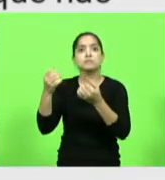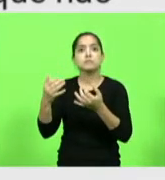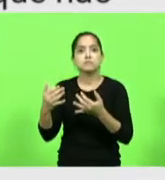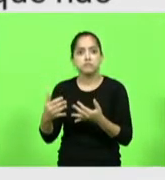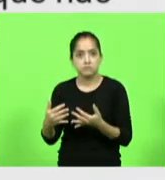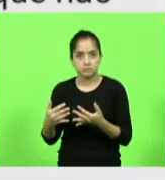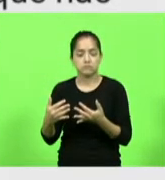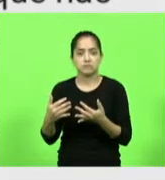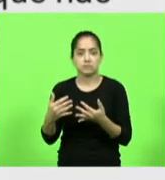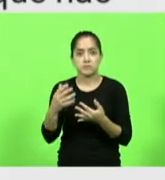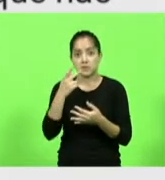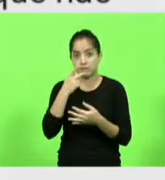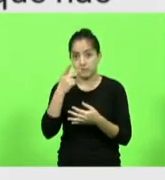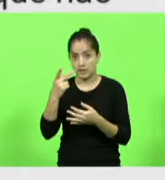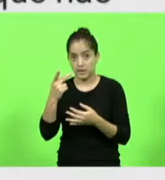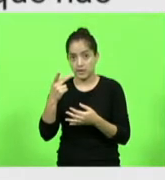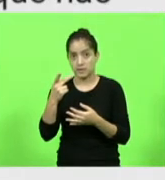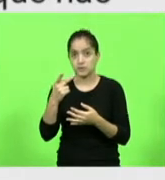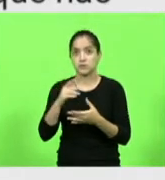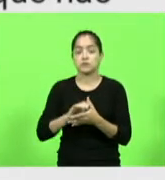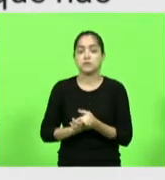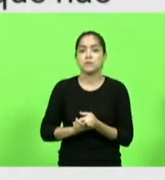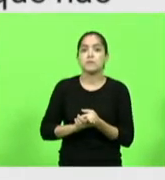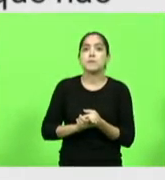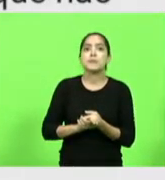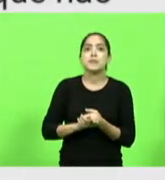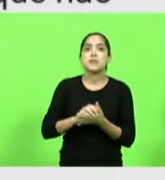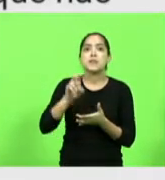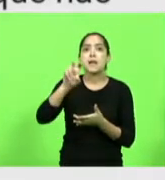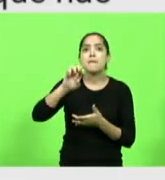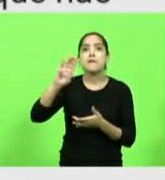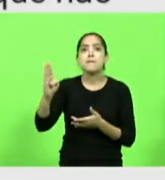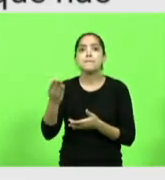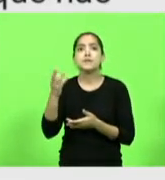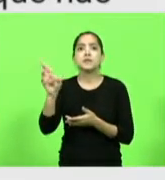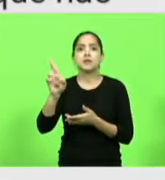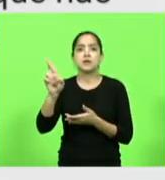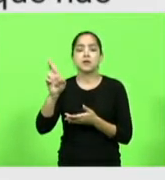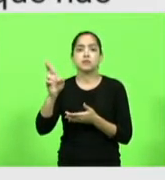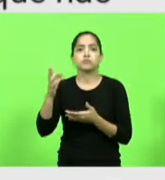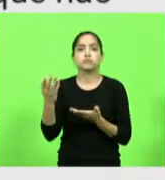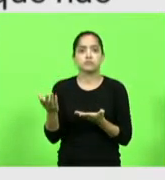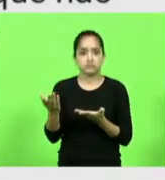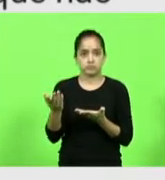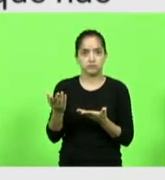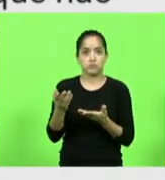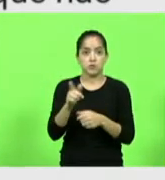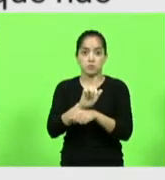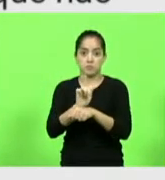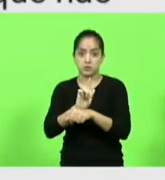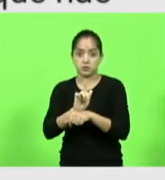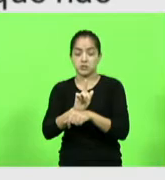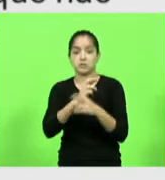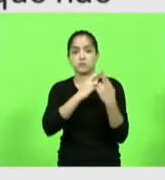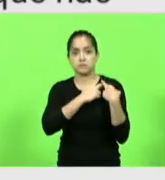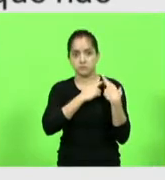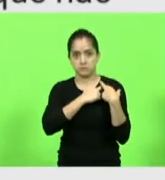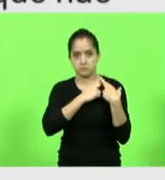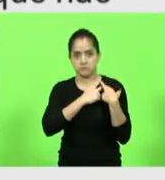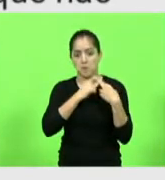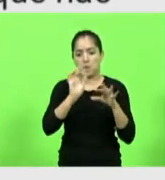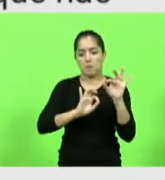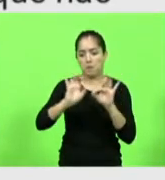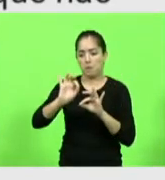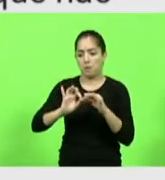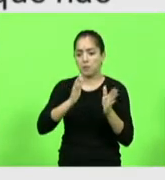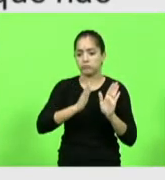estamos falando de quase R$500 milhões de reais de volta à economia, resultado de uma gestão responsável que colocou a casa em ordem para honrar